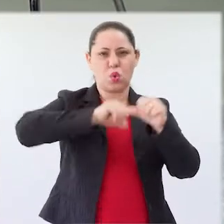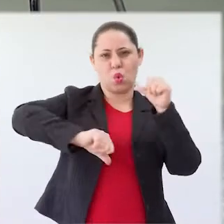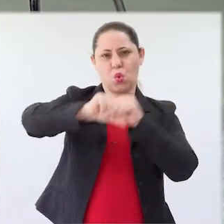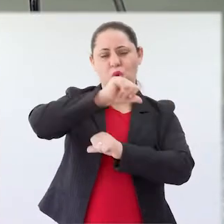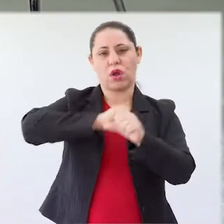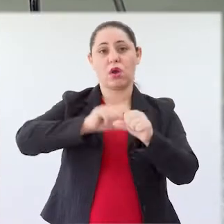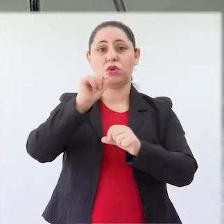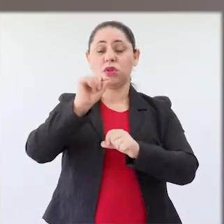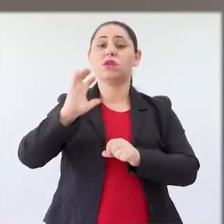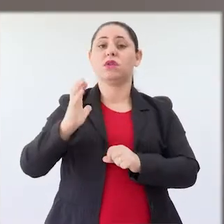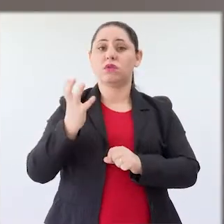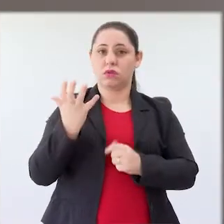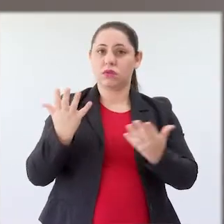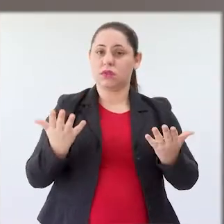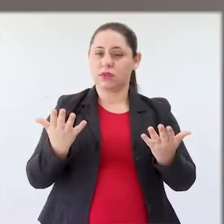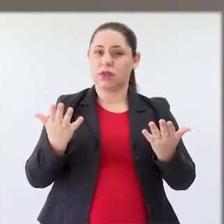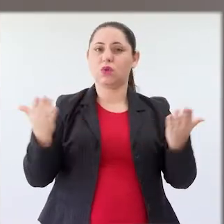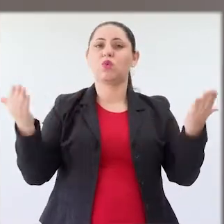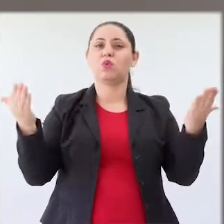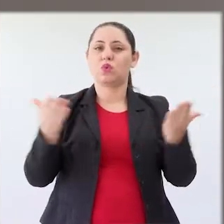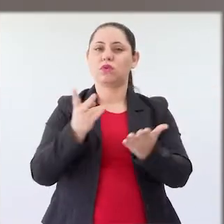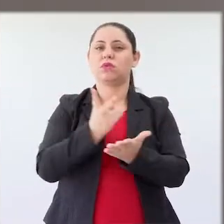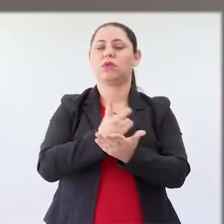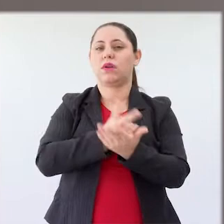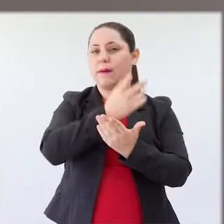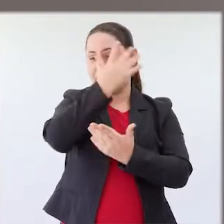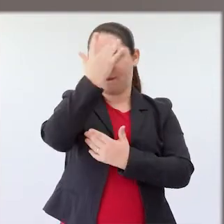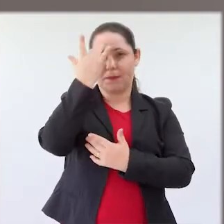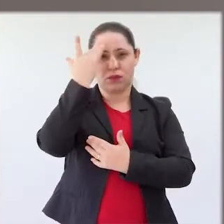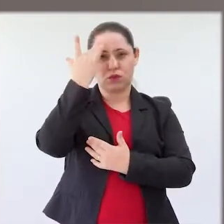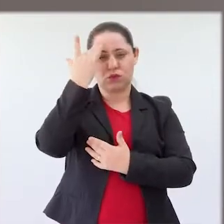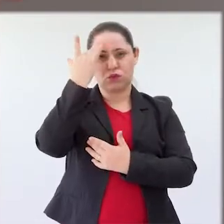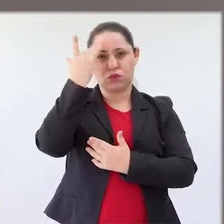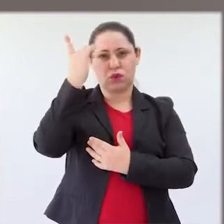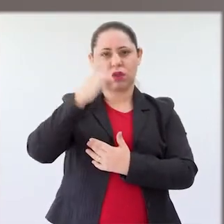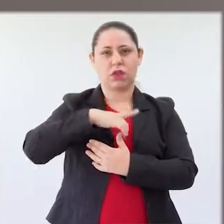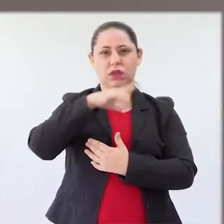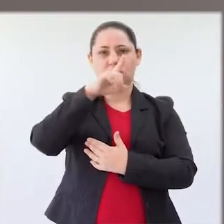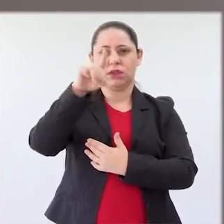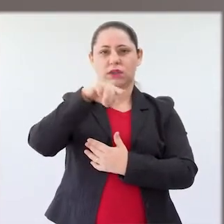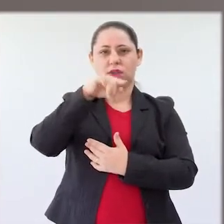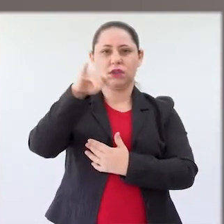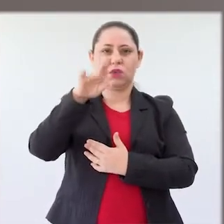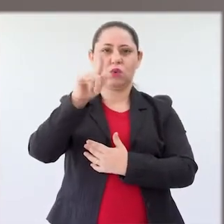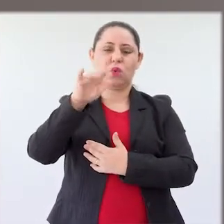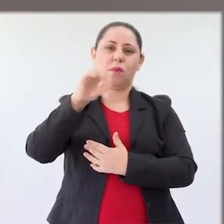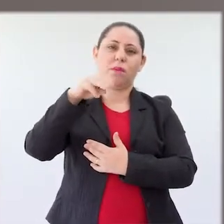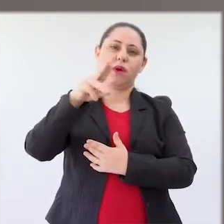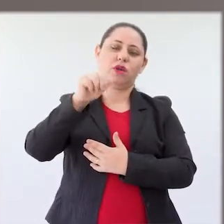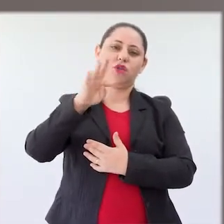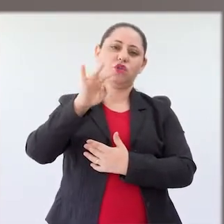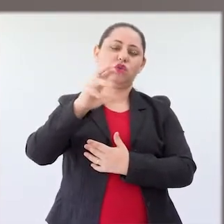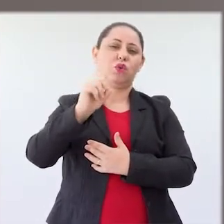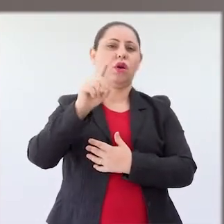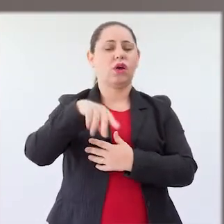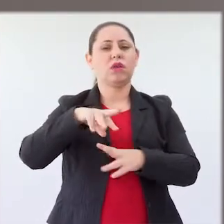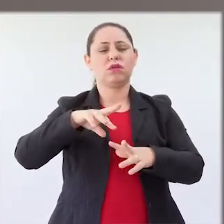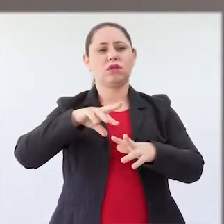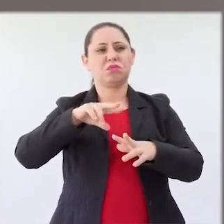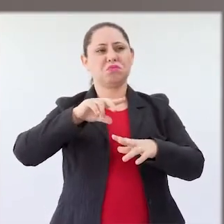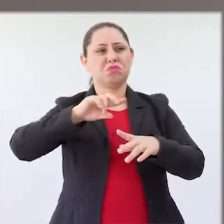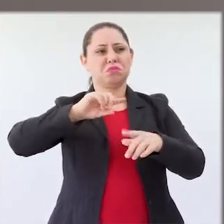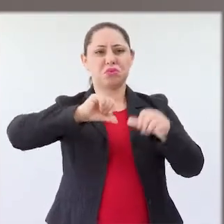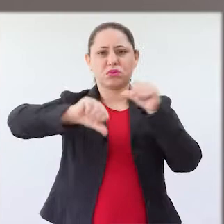aí constantemente, né? Aquelas pessoas com um zigomático muito grande, são alterações anatômicas